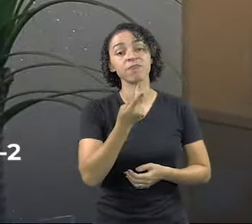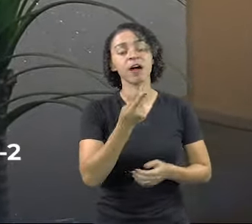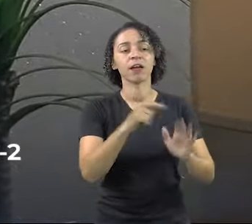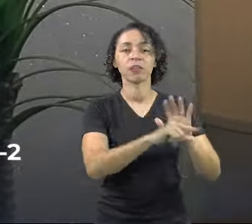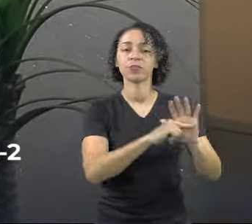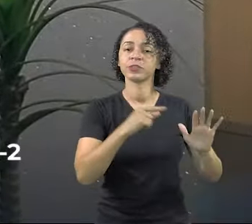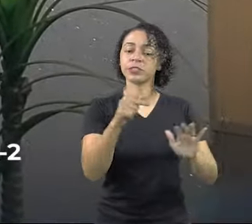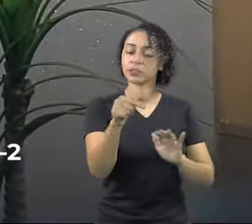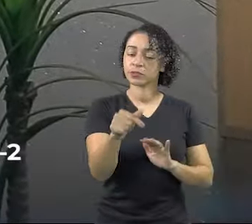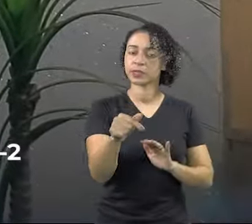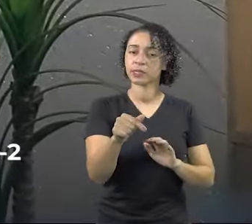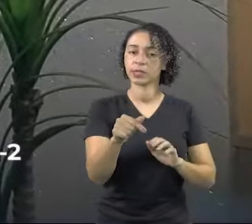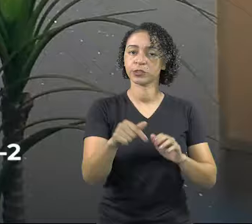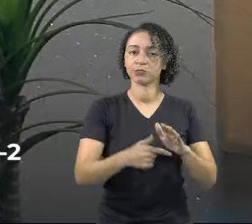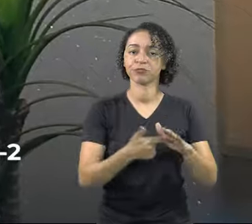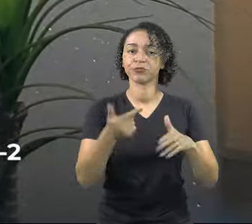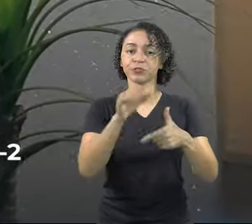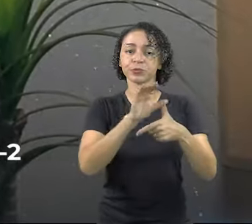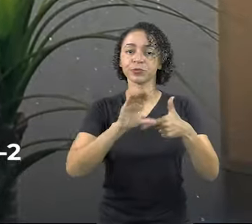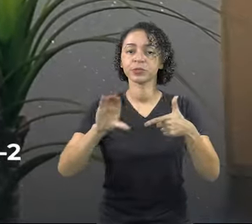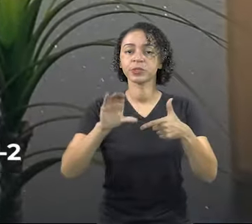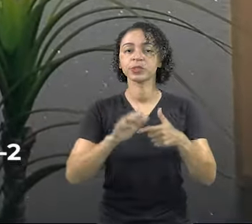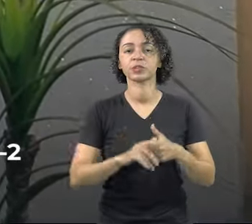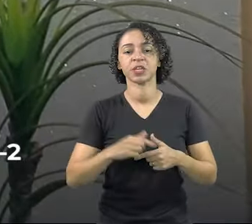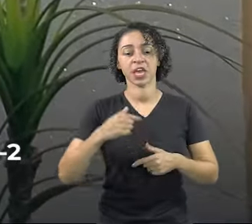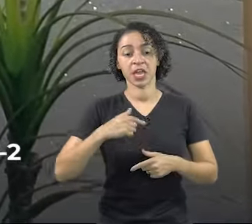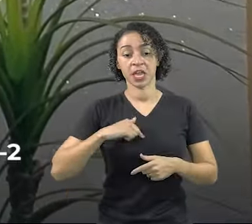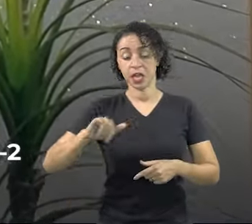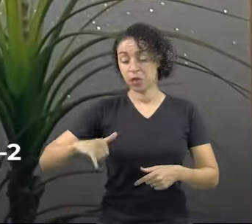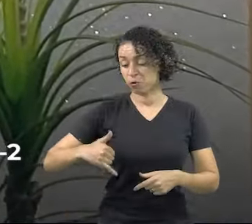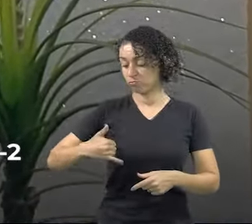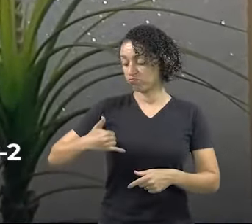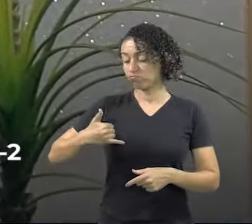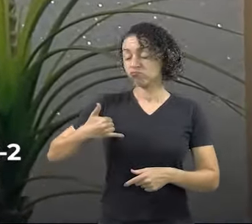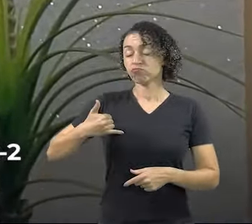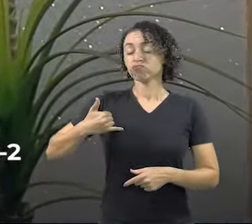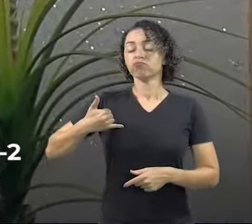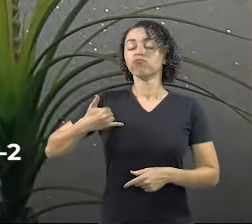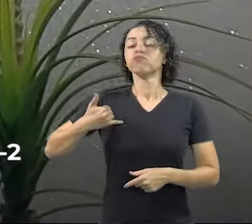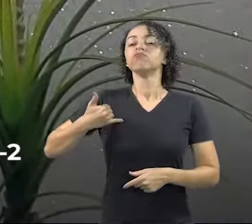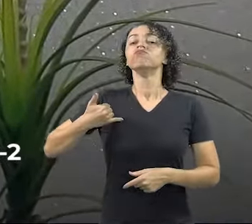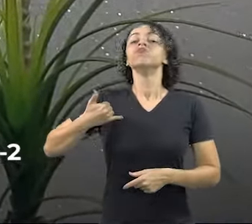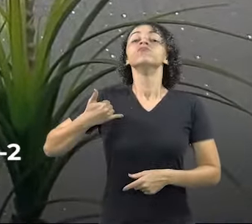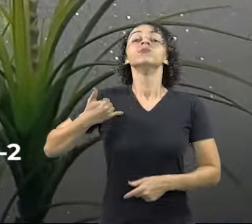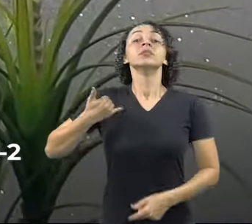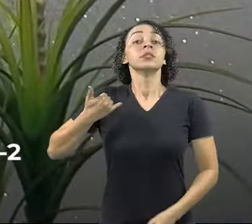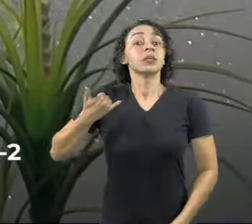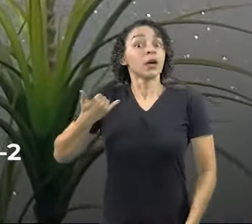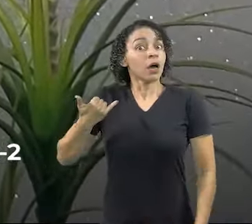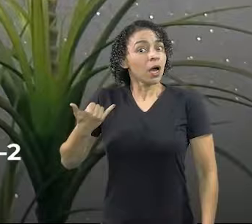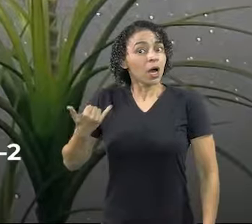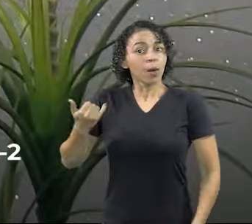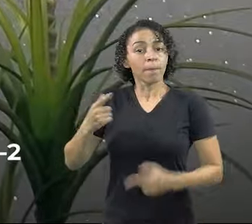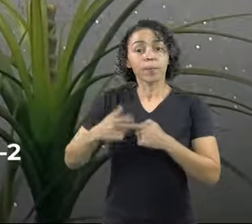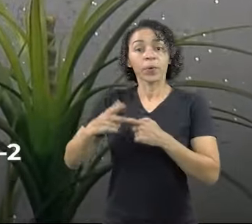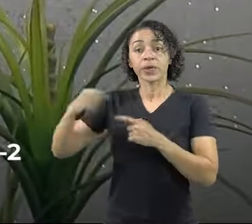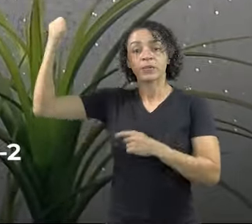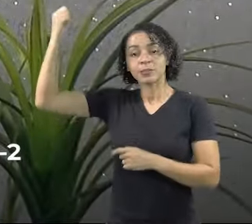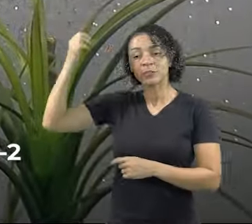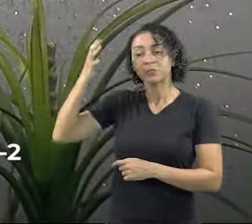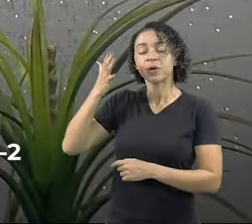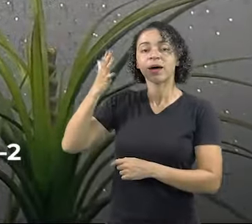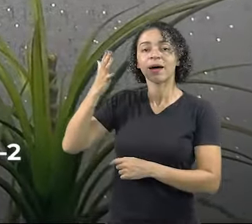versículo 7 de segundo Coríntios e para que eu não me ensoberbecesse com a grandeza das Revelações